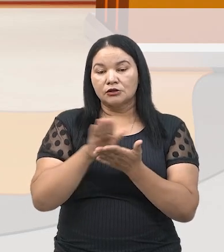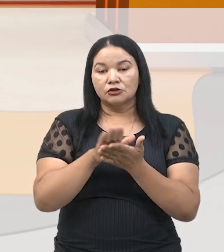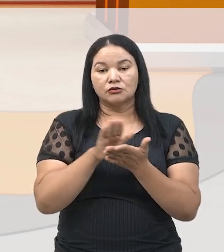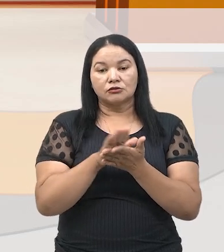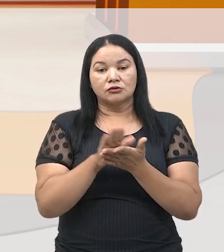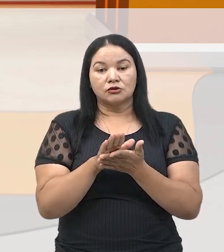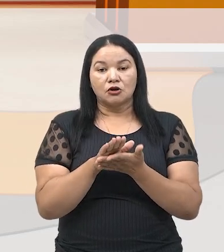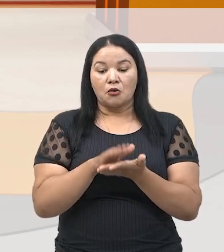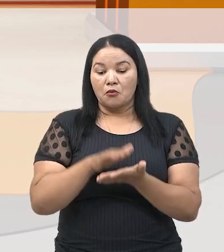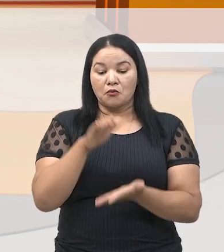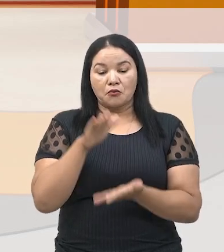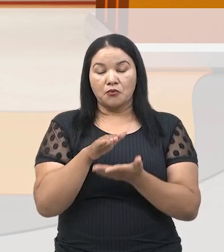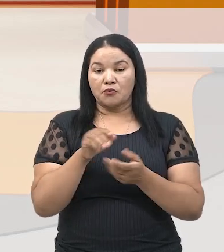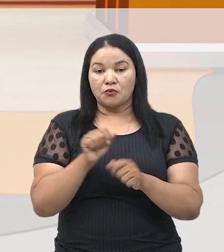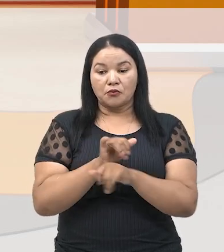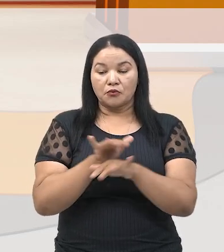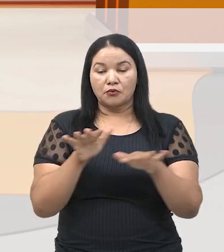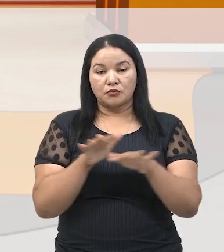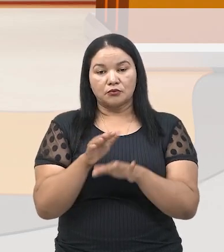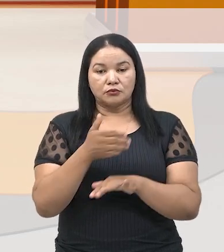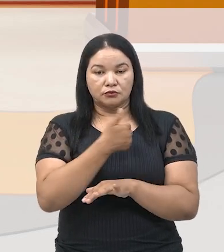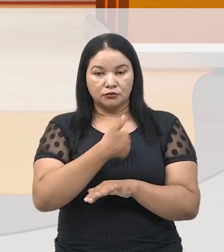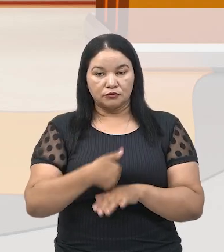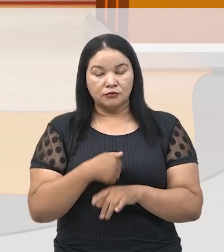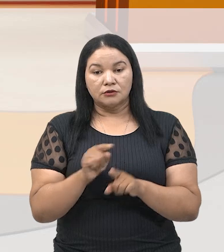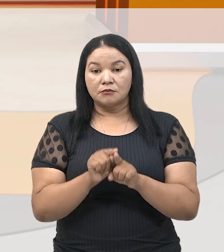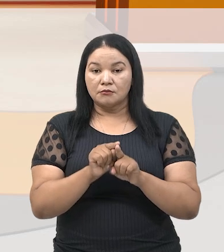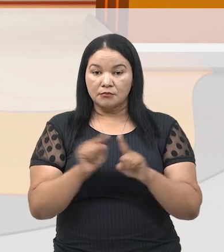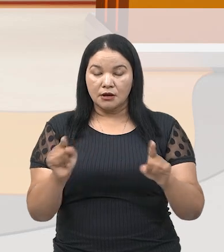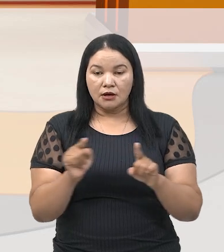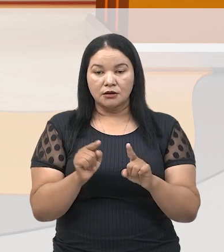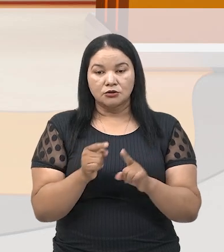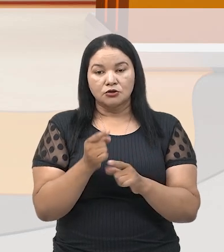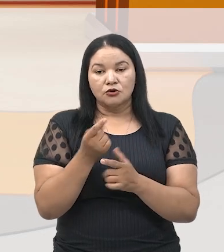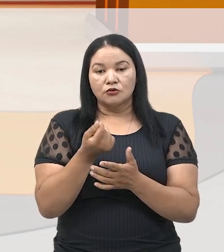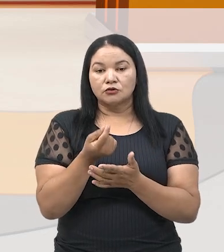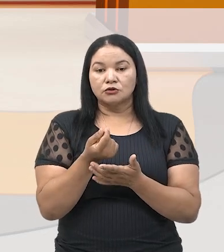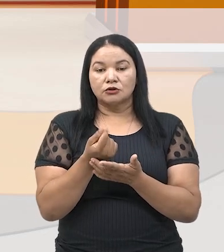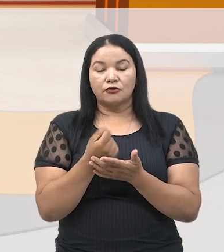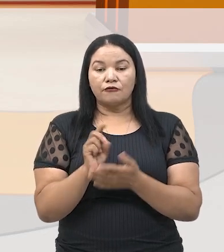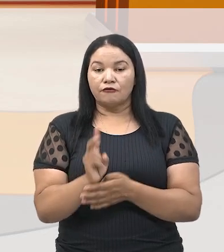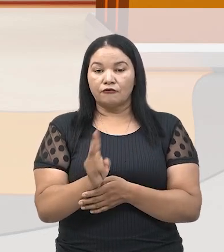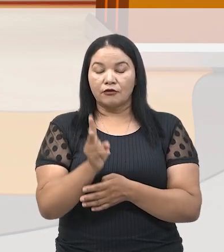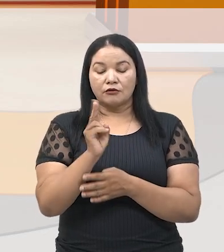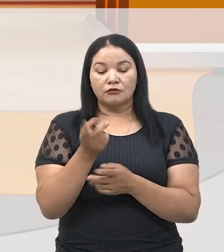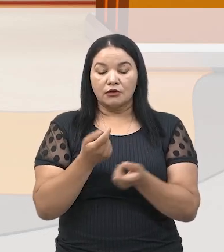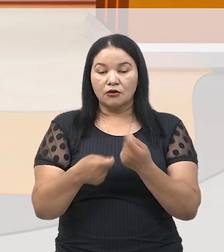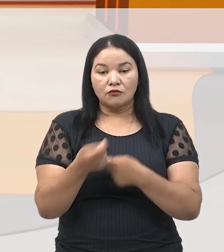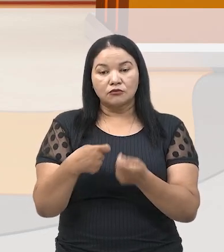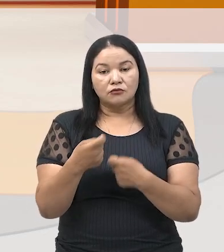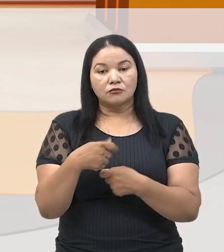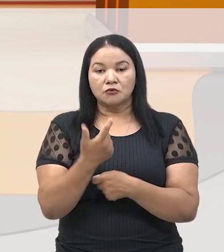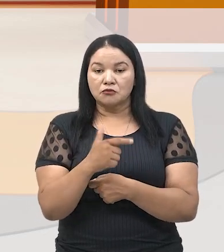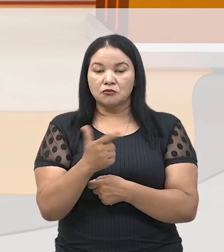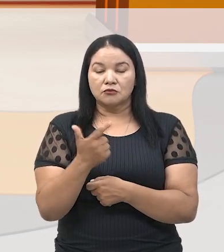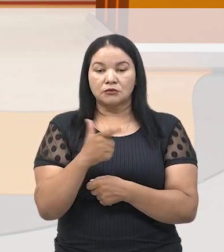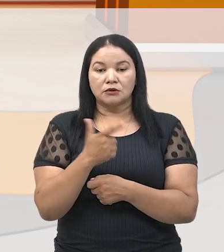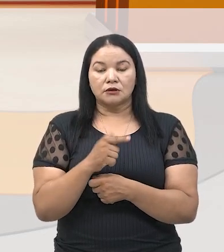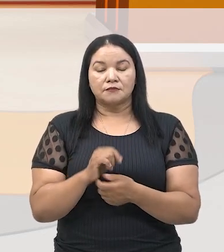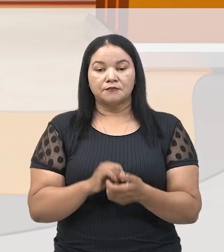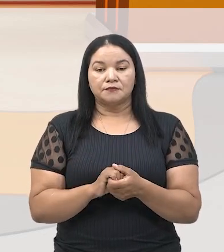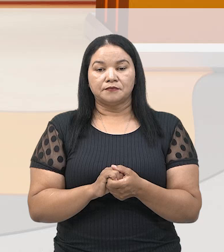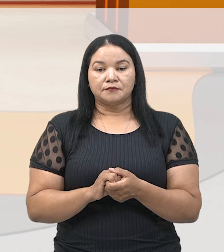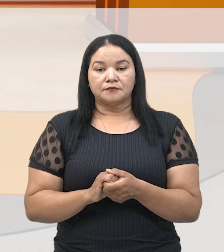grande quantidade de moeda pelo governo, porém essa moeda ela não tinha valor econômico, não tinha ali um